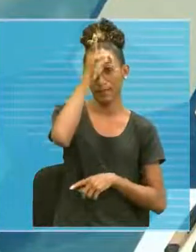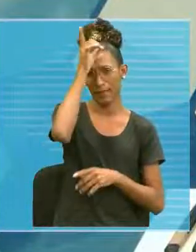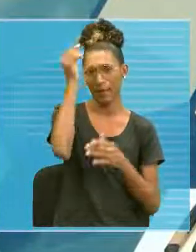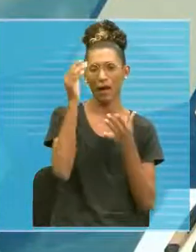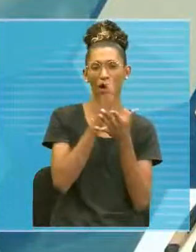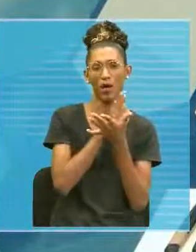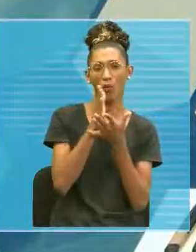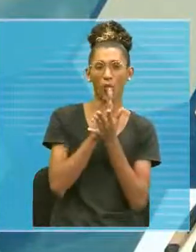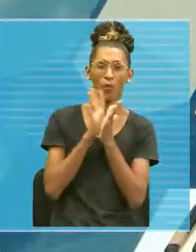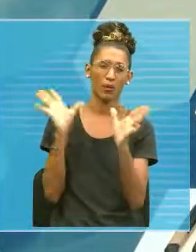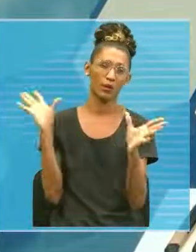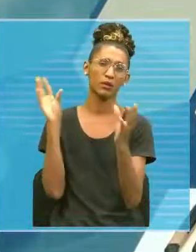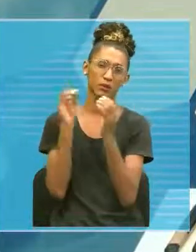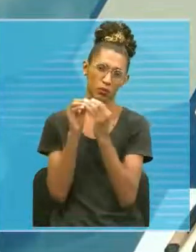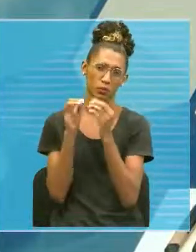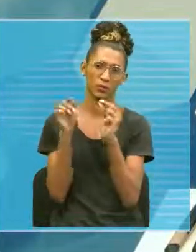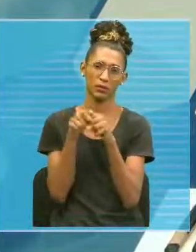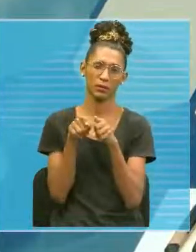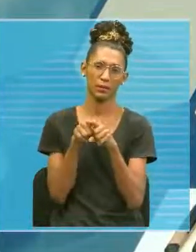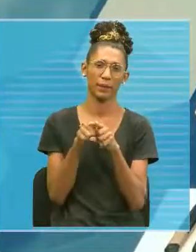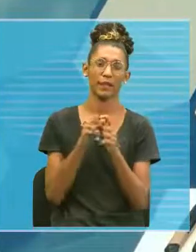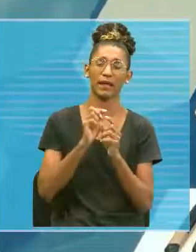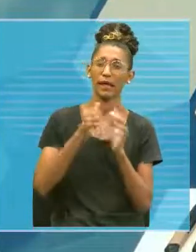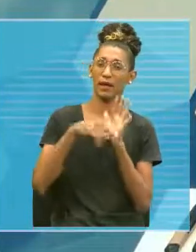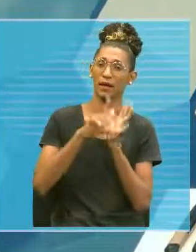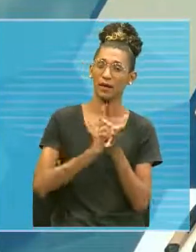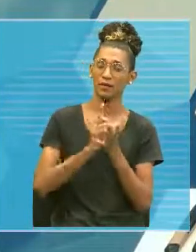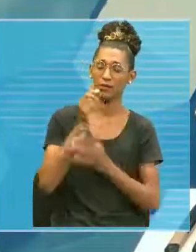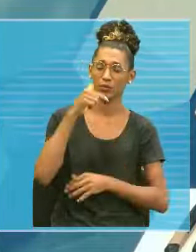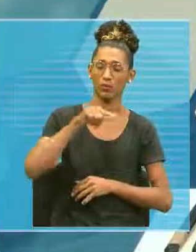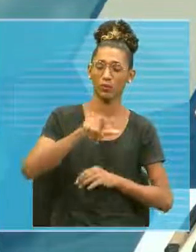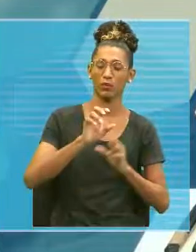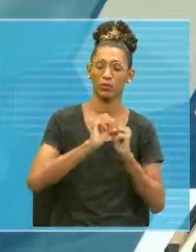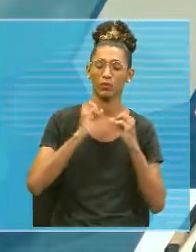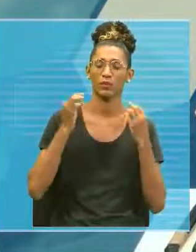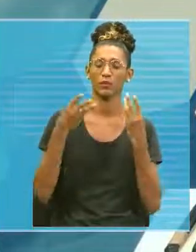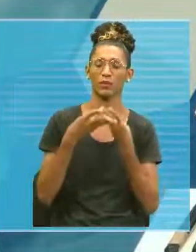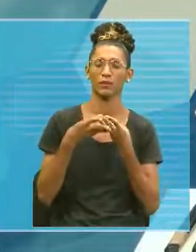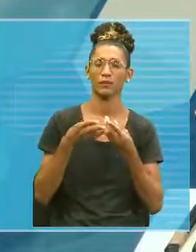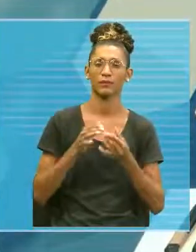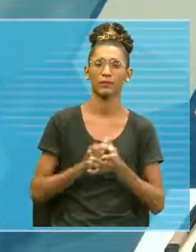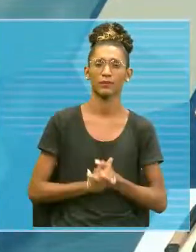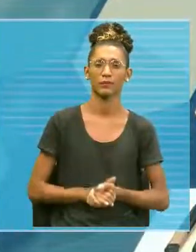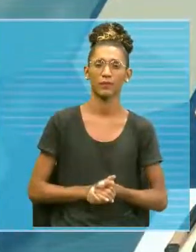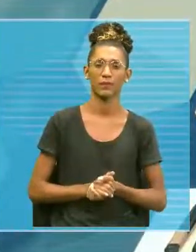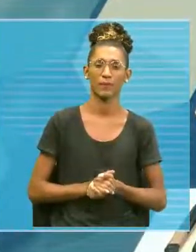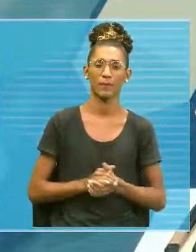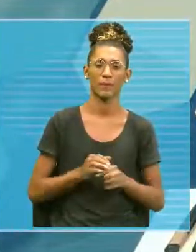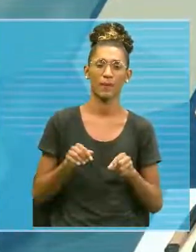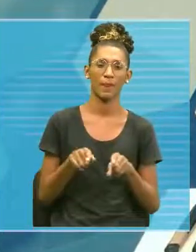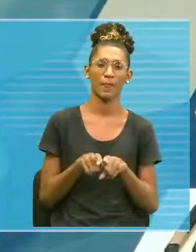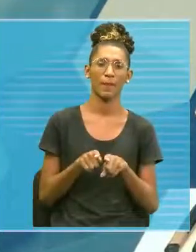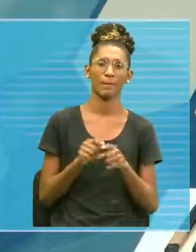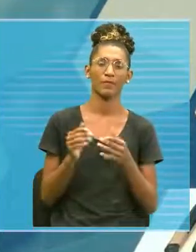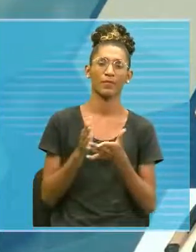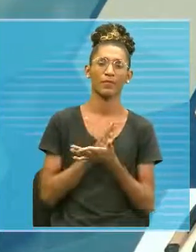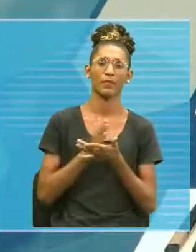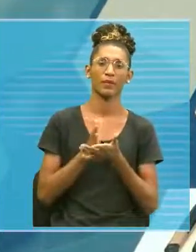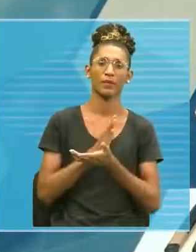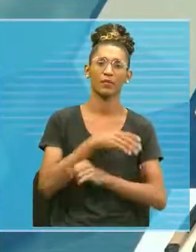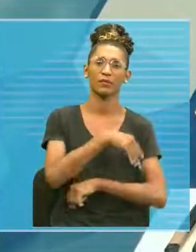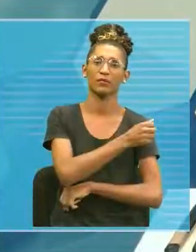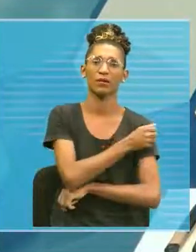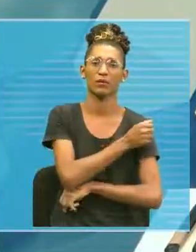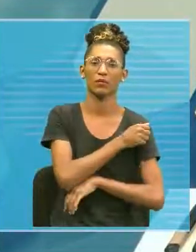na antes de eu passar para o próximo slide também muitos fazem print